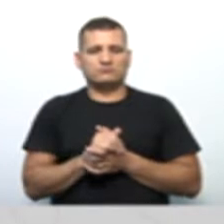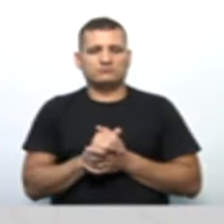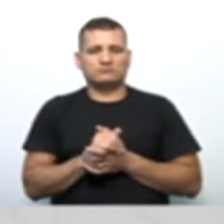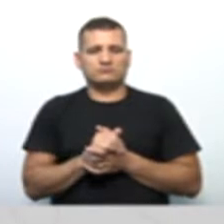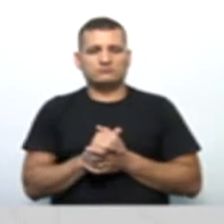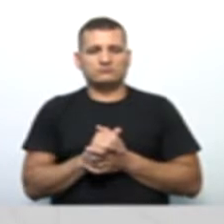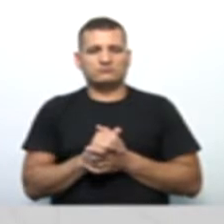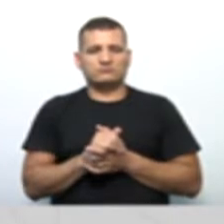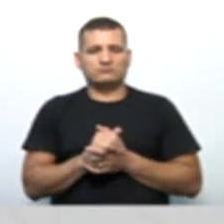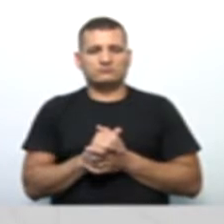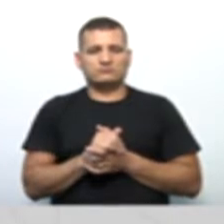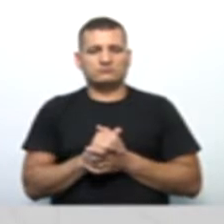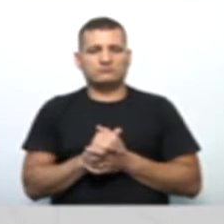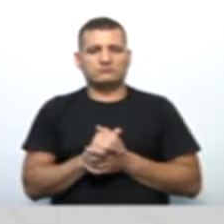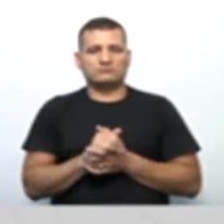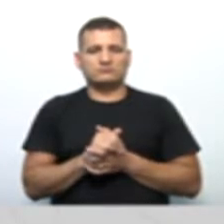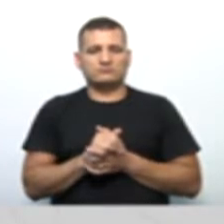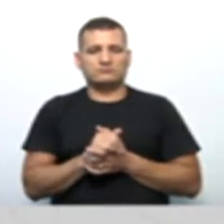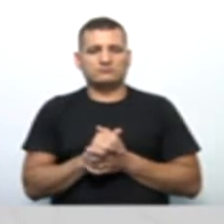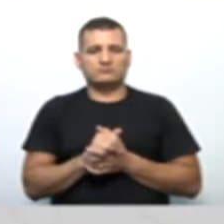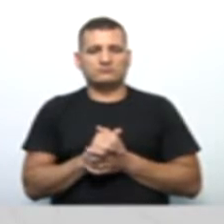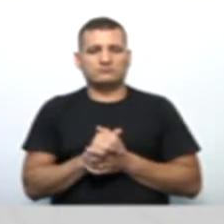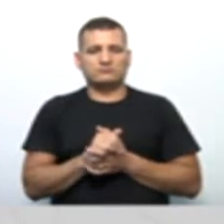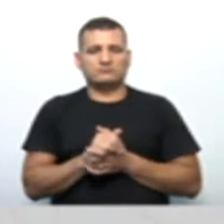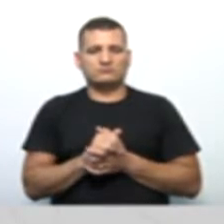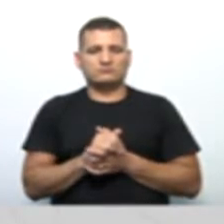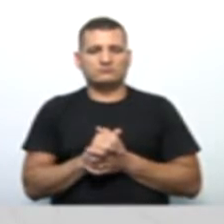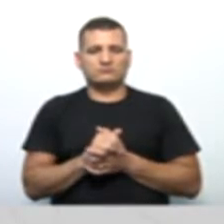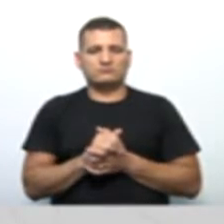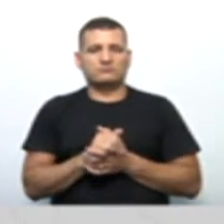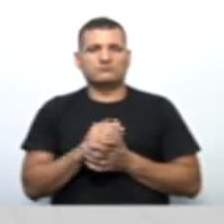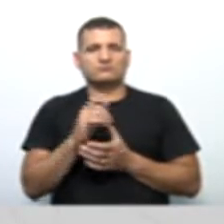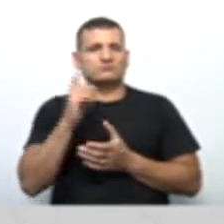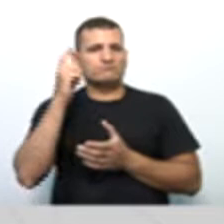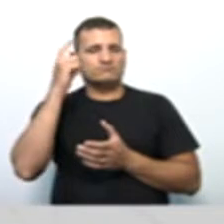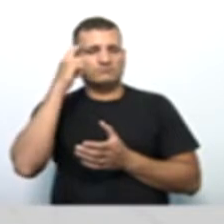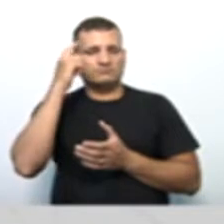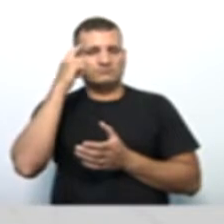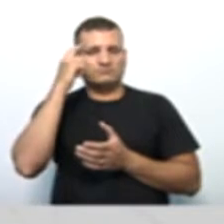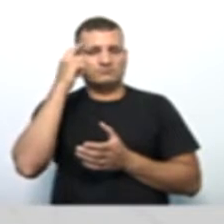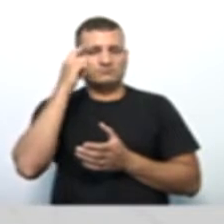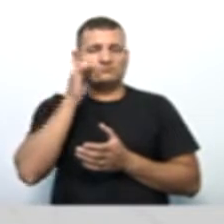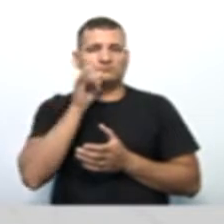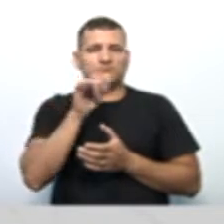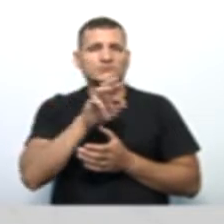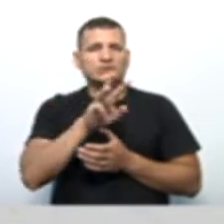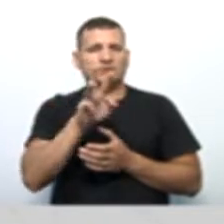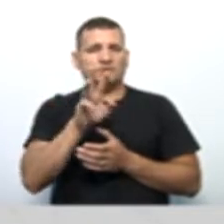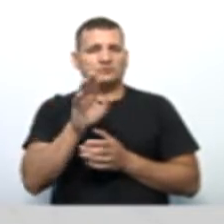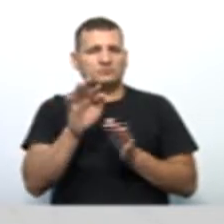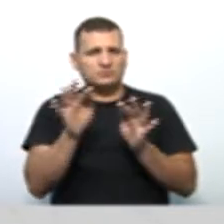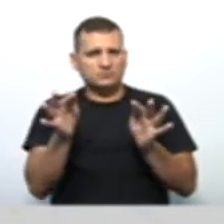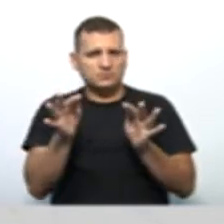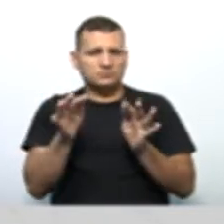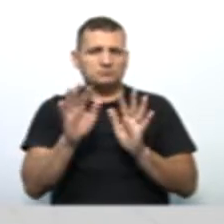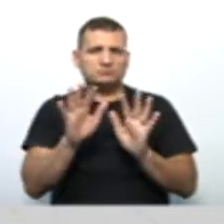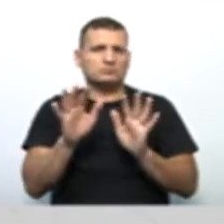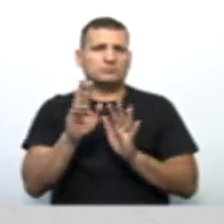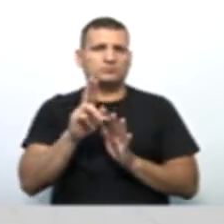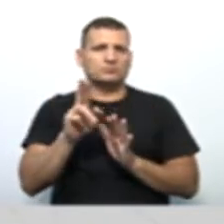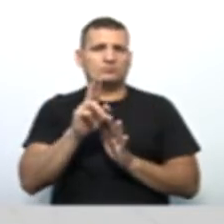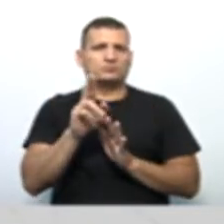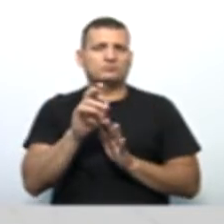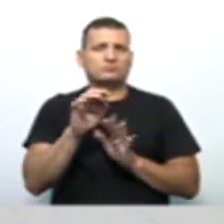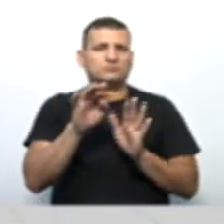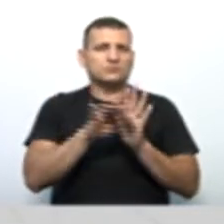pra você a ter maior fluidez no seu site tem que pensar nisso se um site pequeno a beleza não posso sair uns textos e